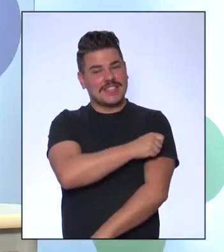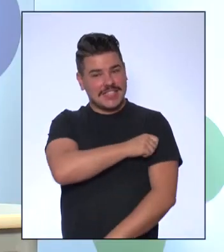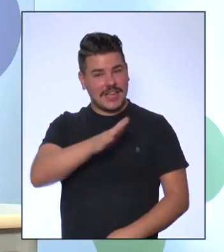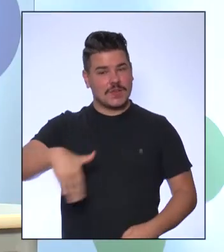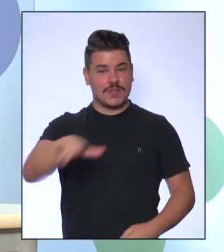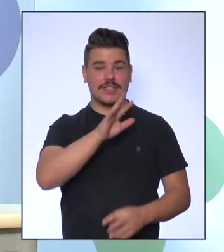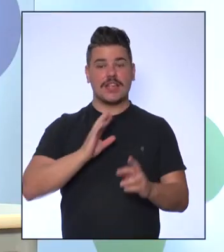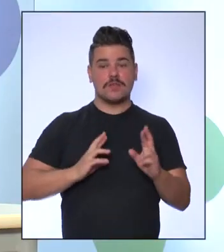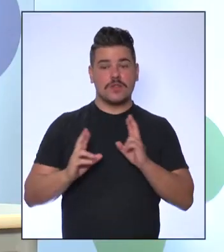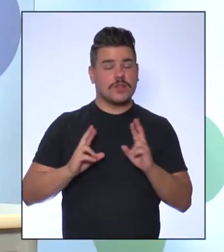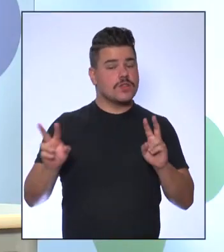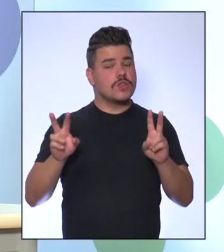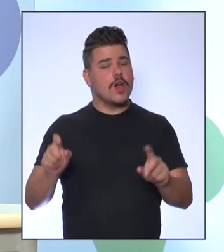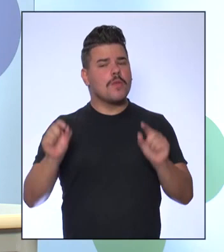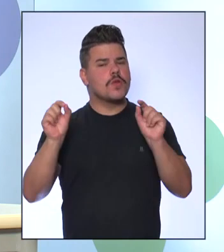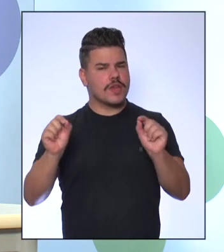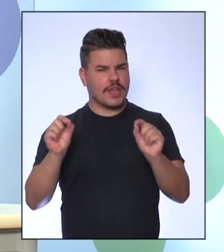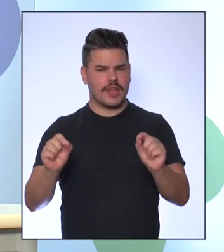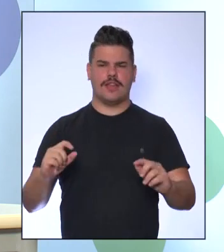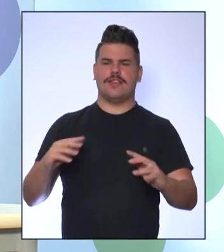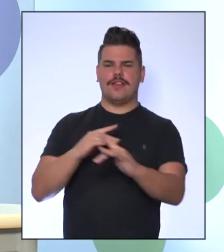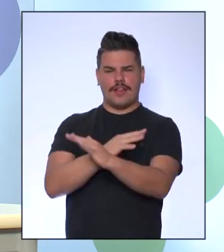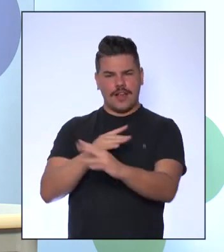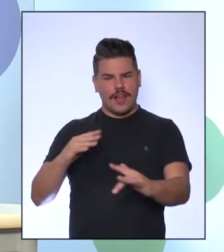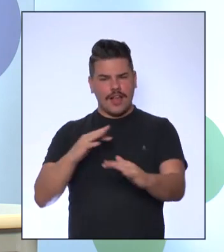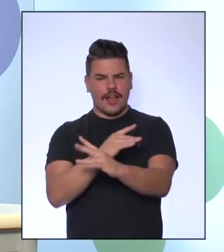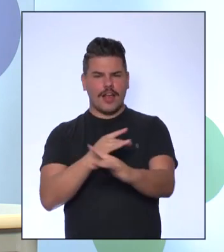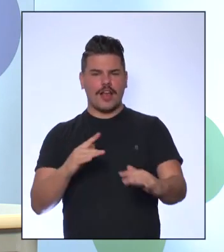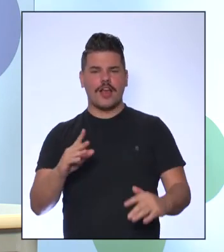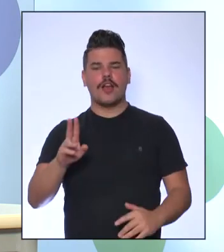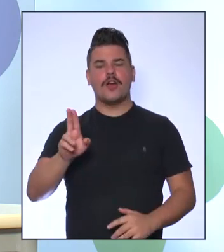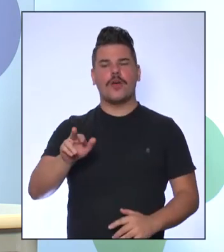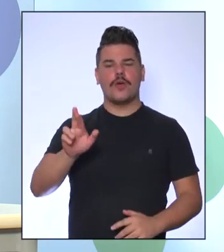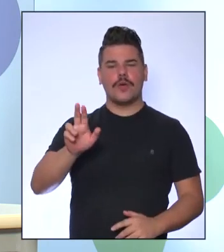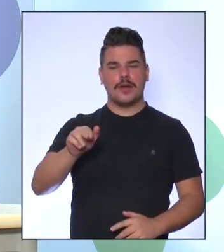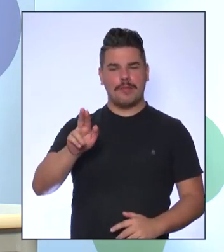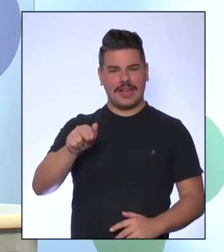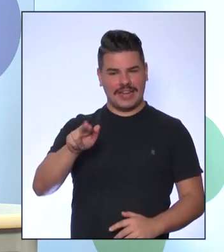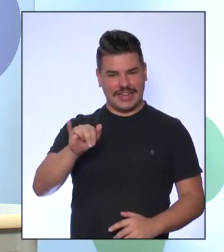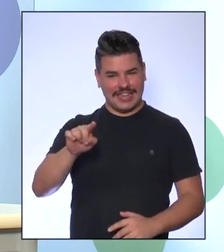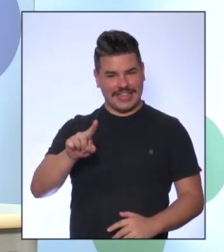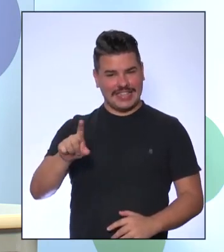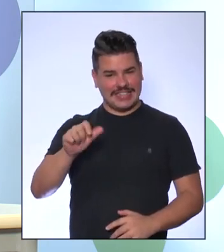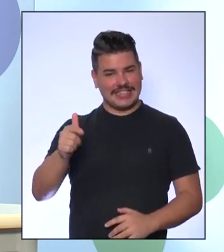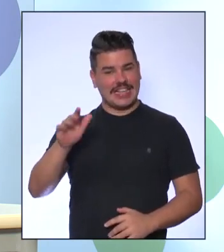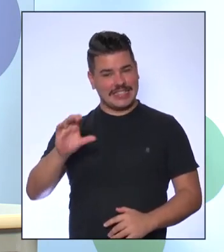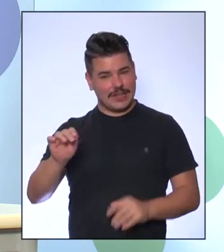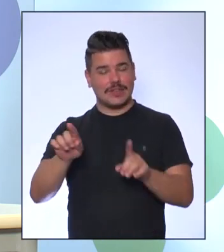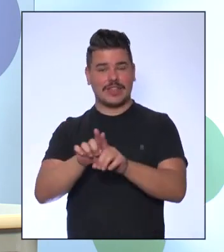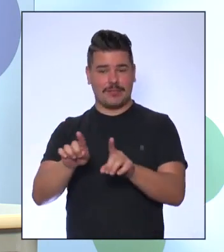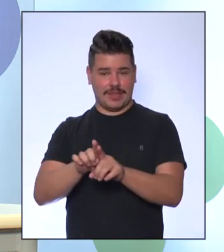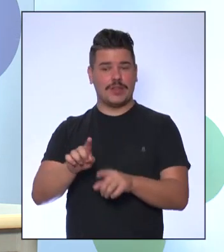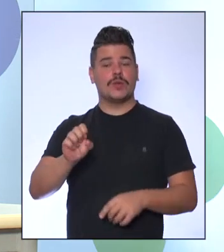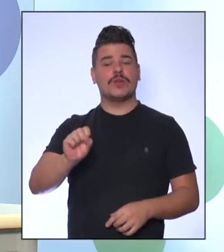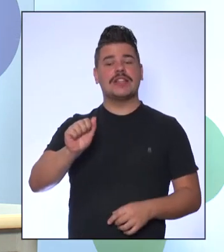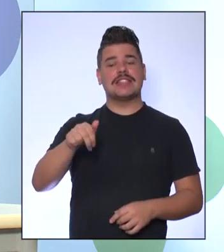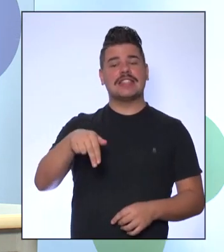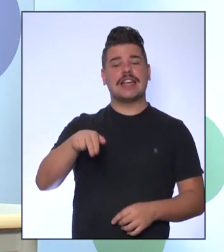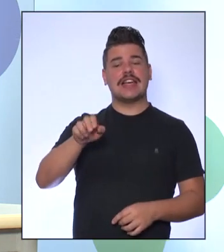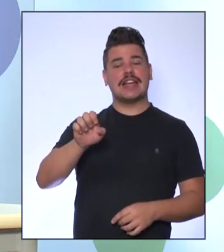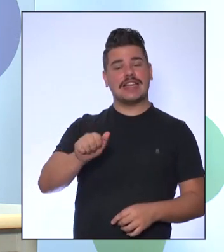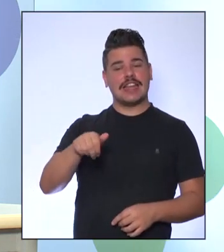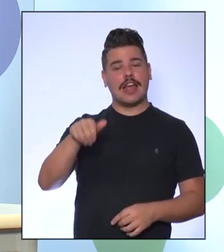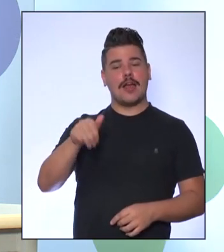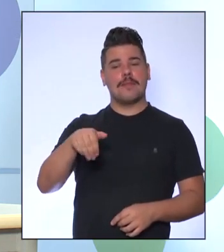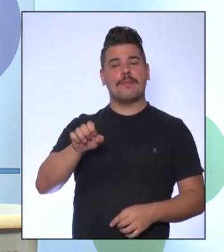acerca da urbanização e do saneamento no Brasil. A Natasha, ela está